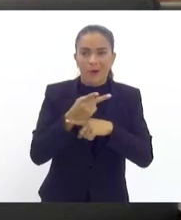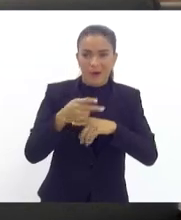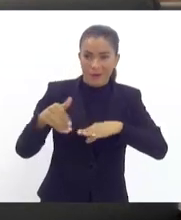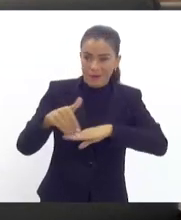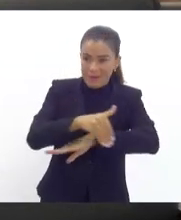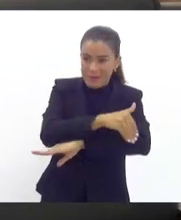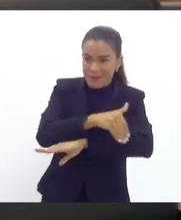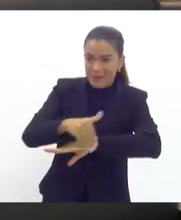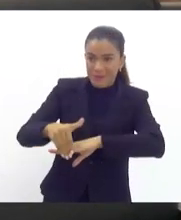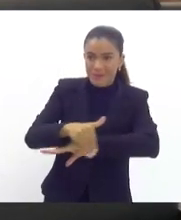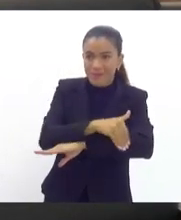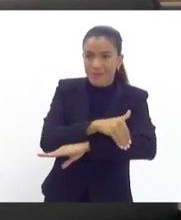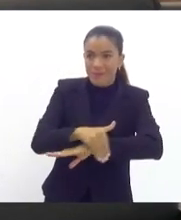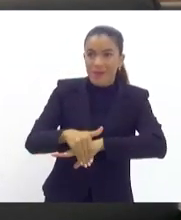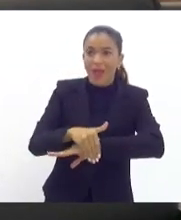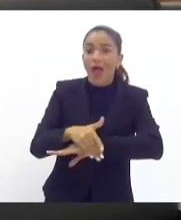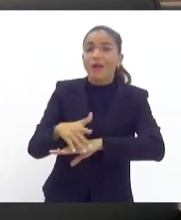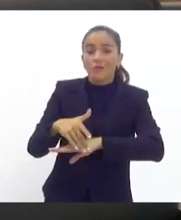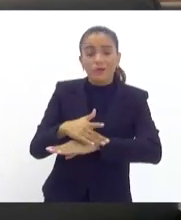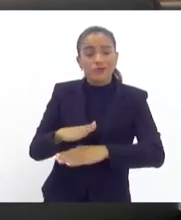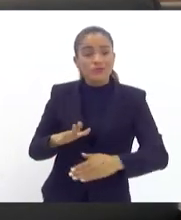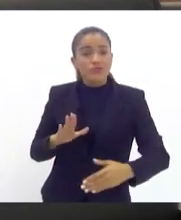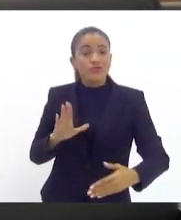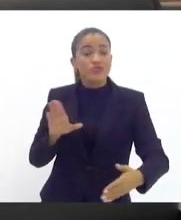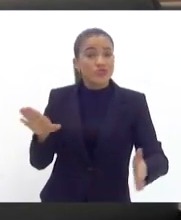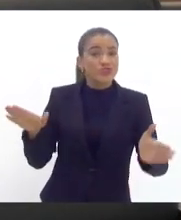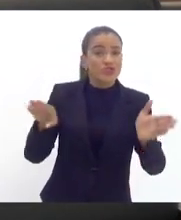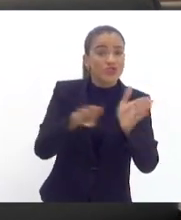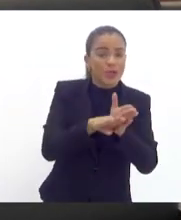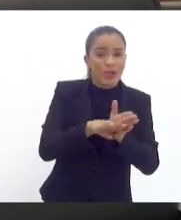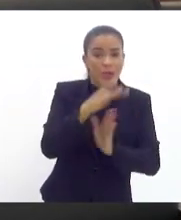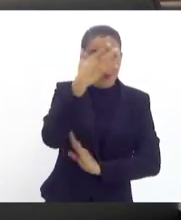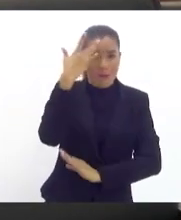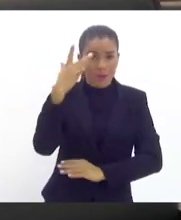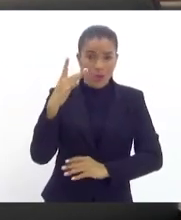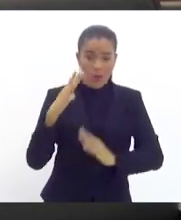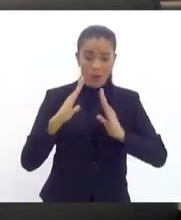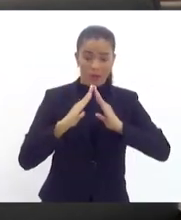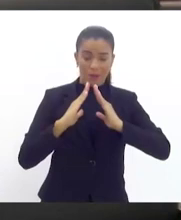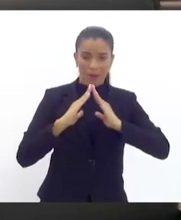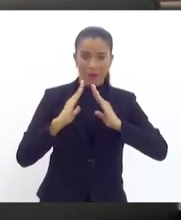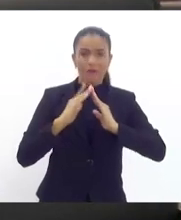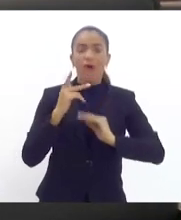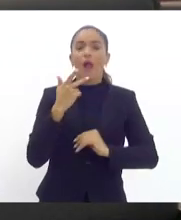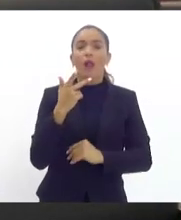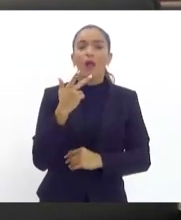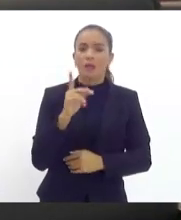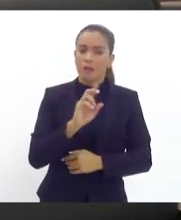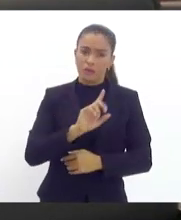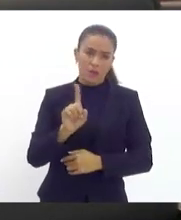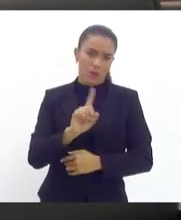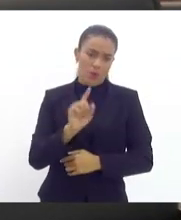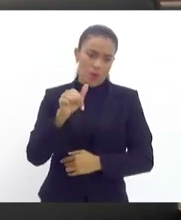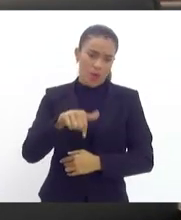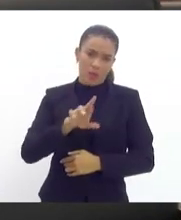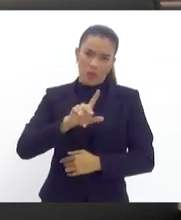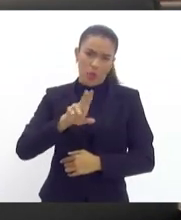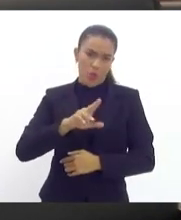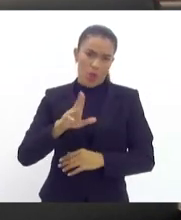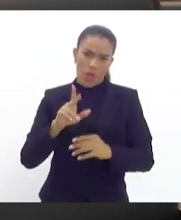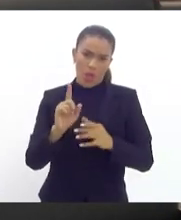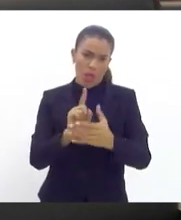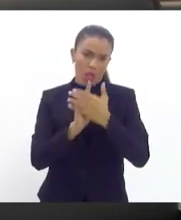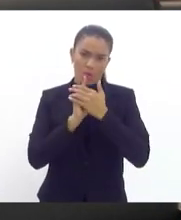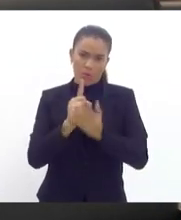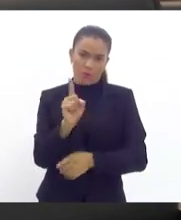E aí quando chegam no endereço a pessoa que tá dentro do imóvel diz o seguinte não aqui não é mais abrigo não